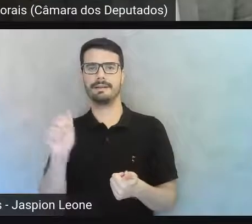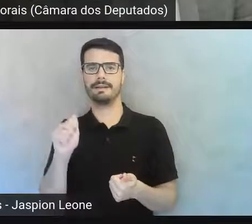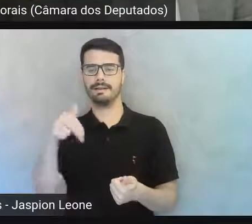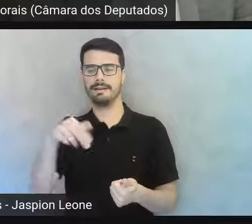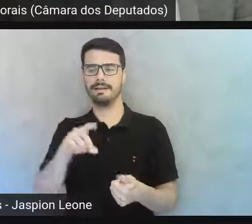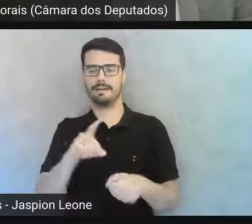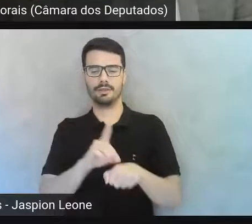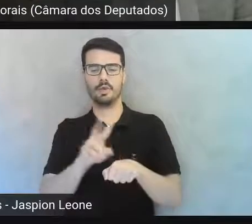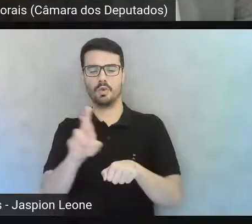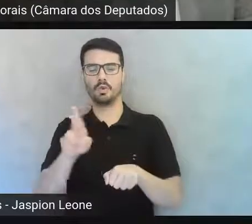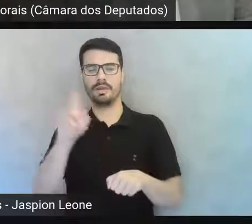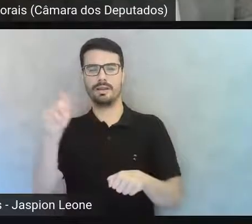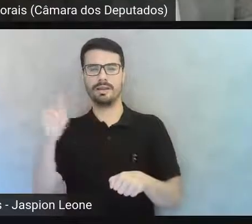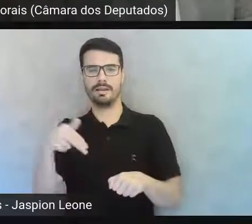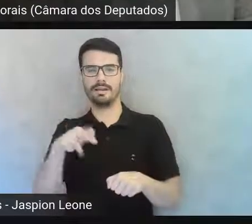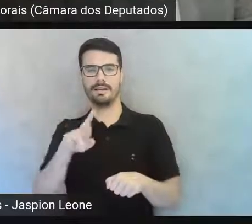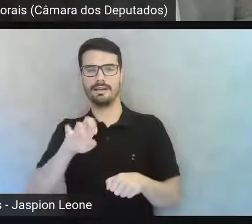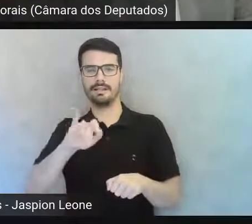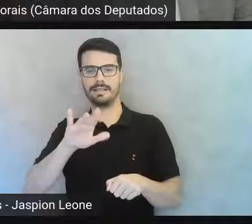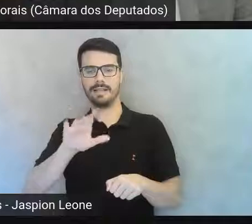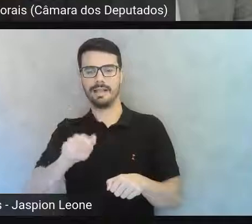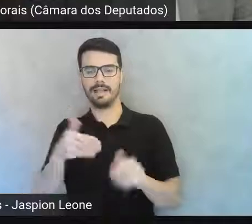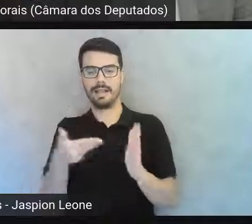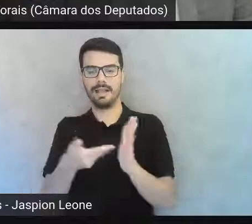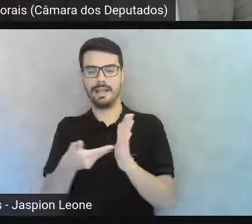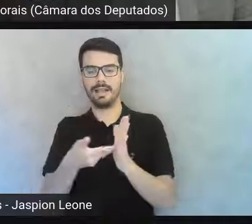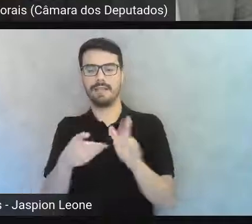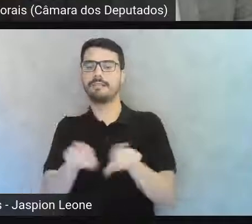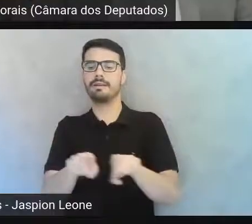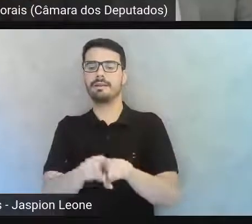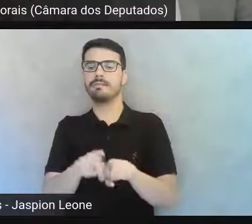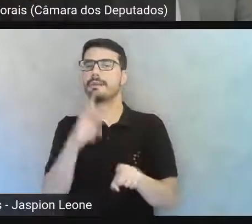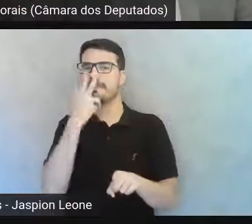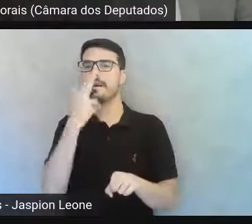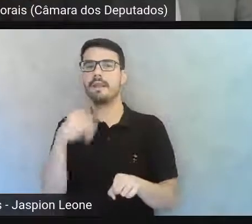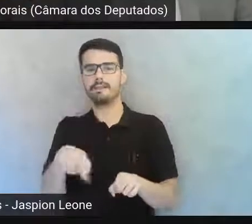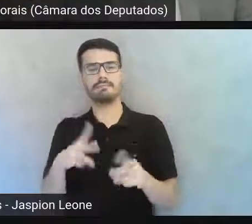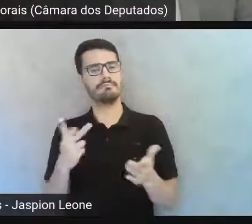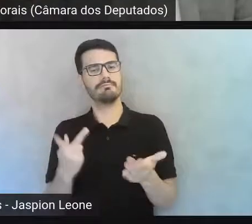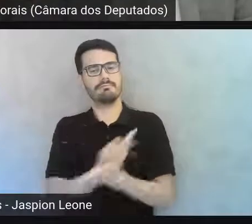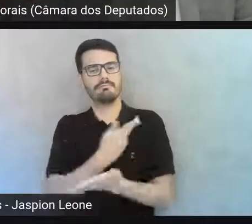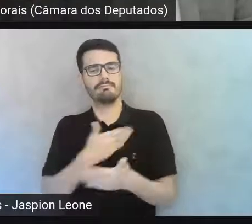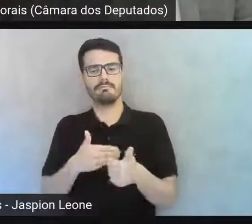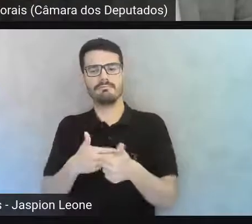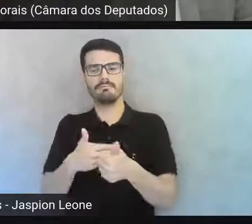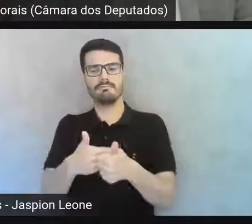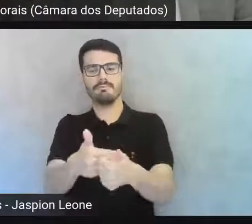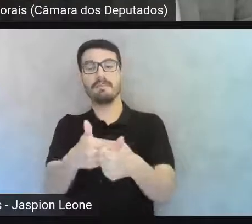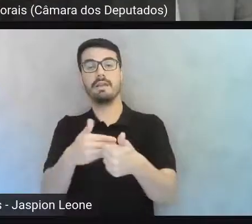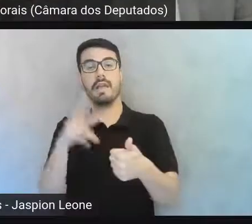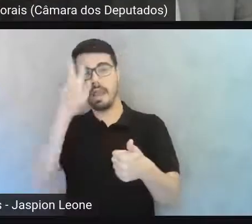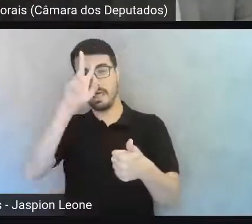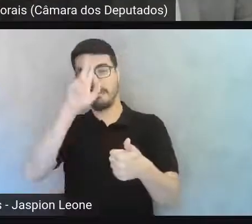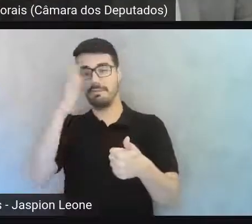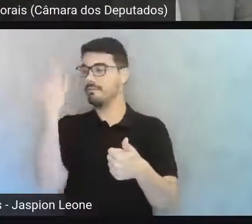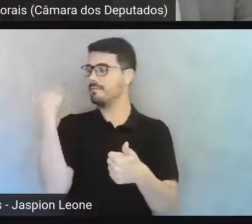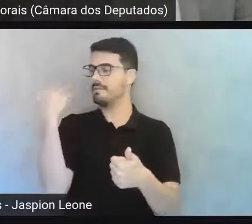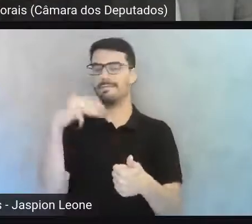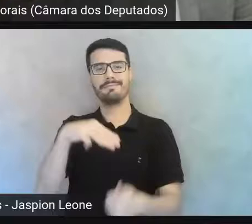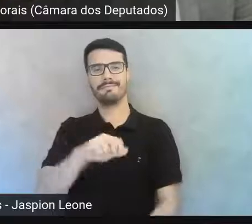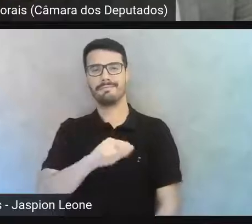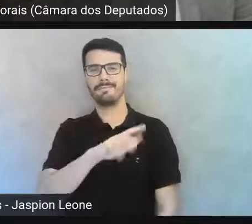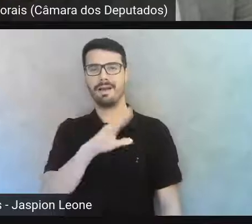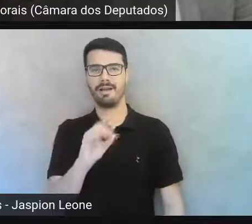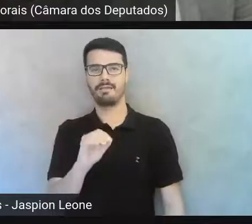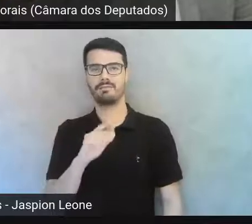palavras da senhora, porque a Câmara também ela caminhou muito nesse sentido. Eu lembro que logo no começo, lá em março, final